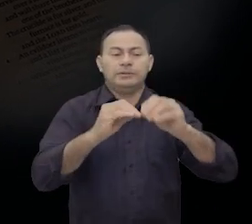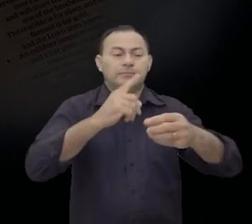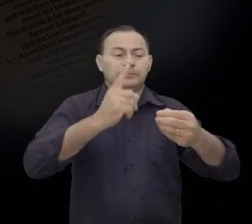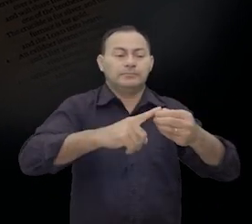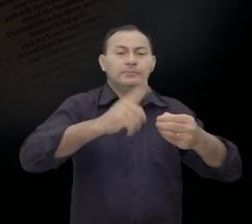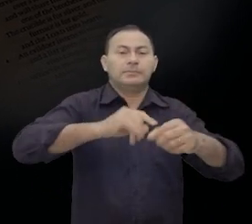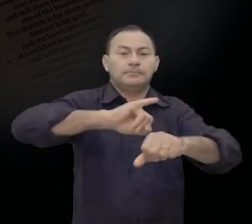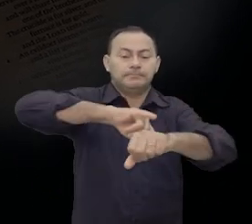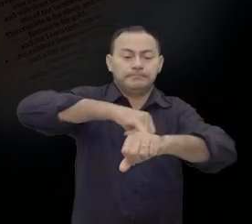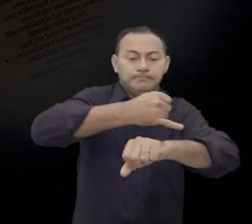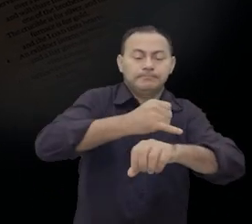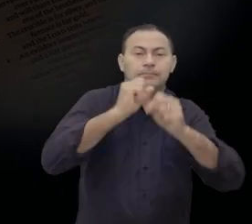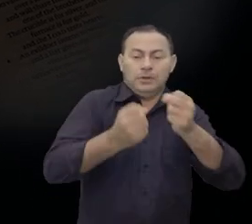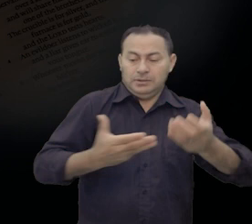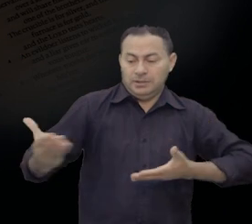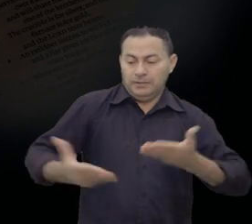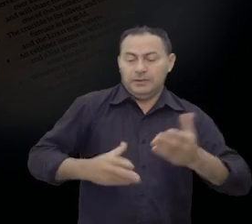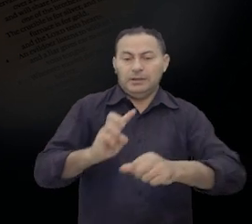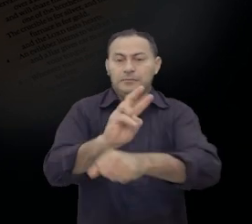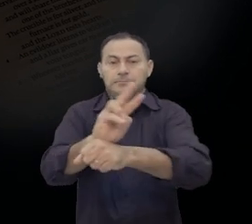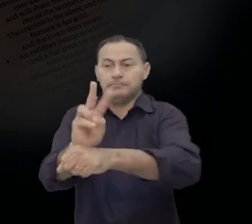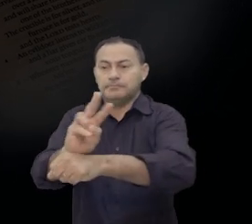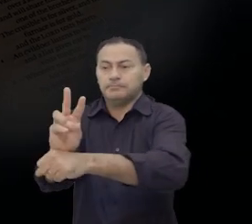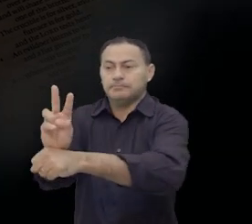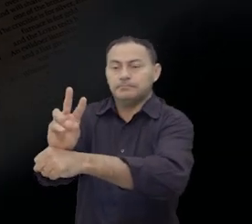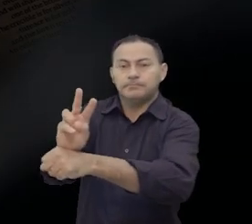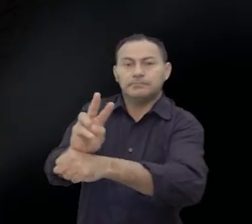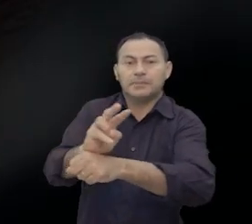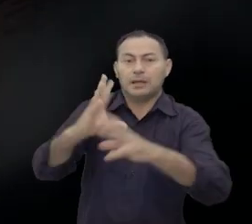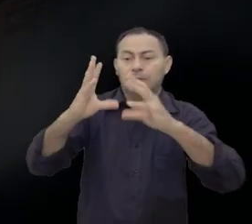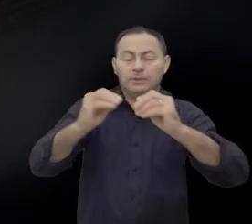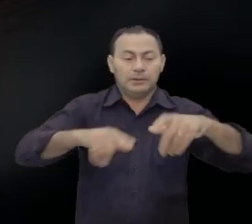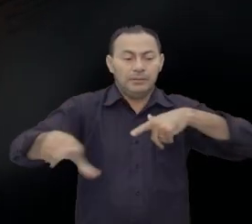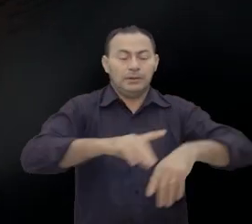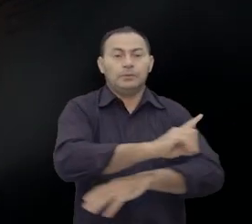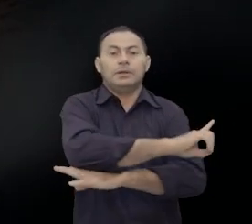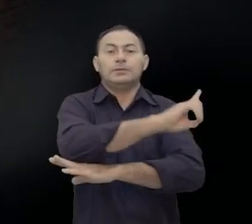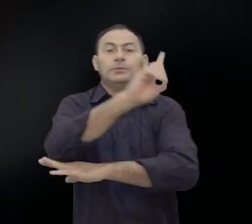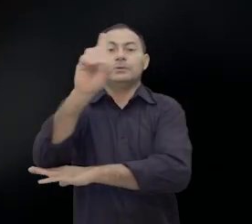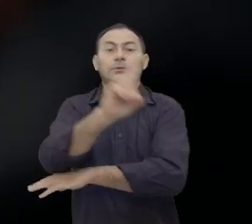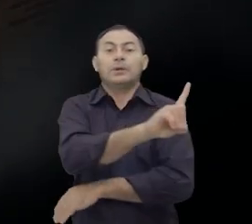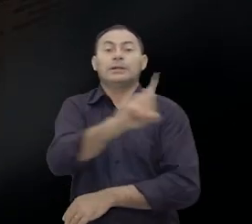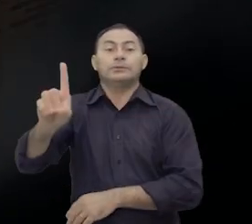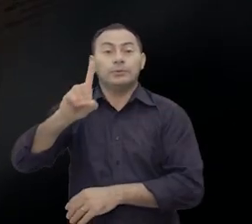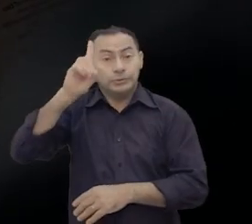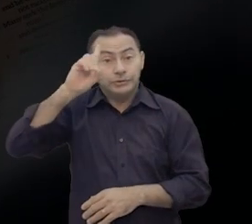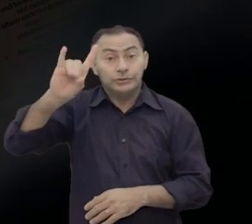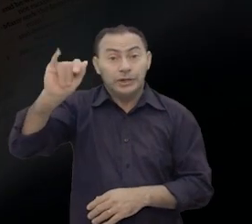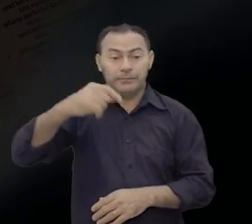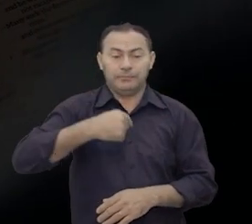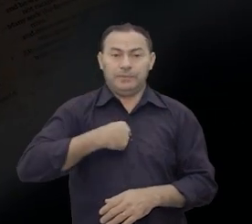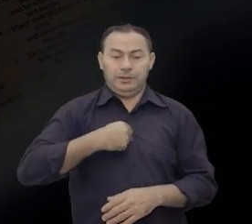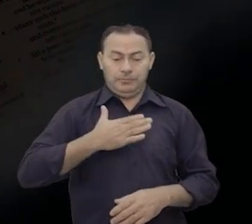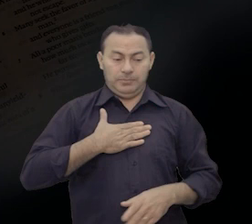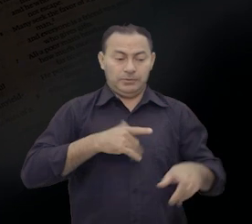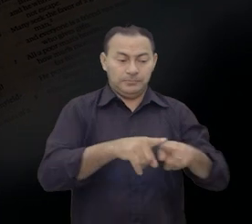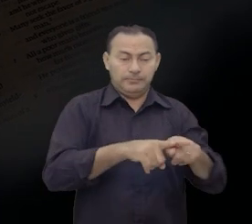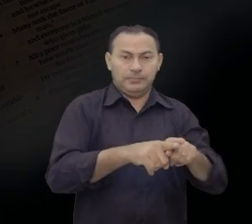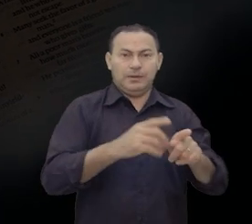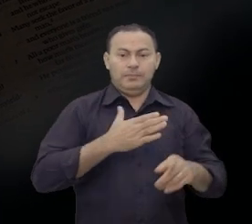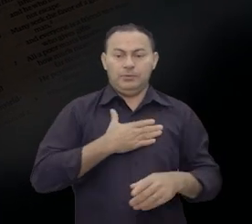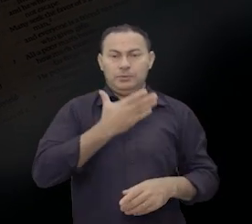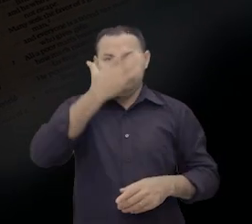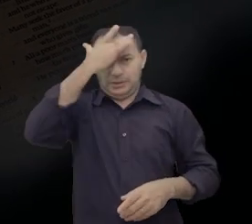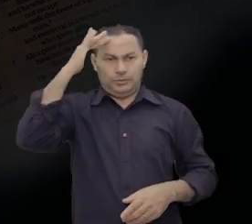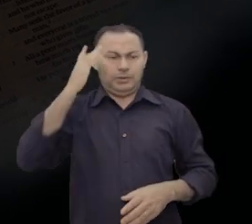em Jerusalém, para que possam servir de guarda à noite e trabalhar durante o dia. Eu, os meus